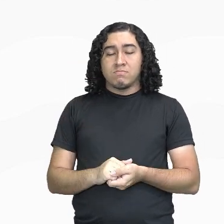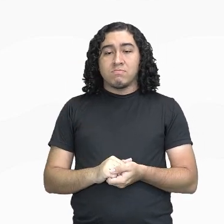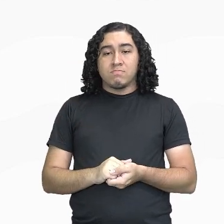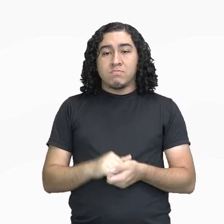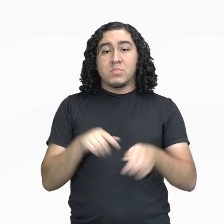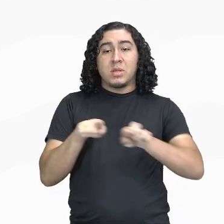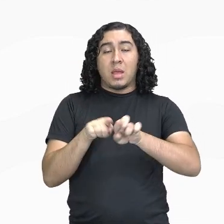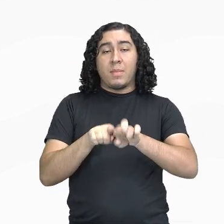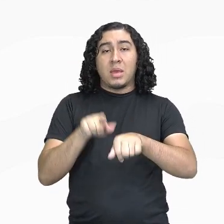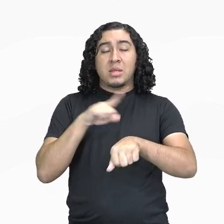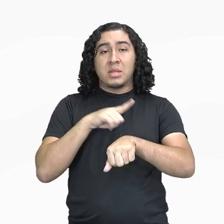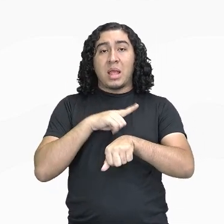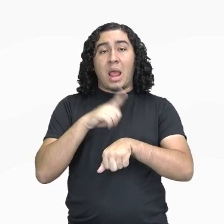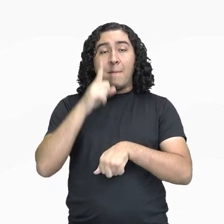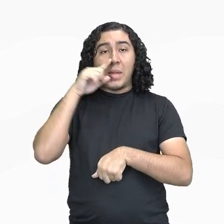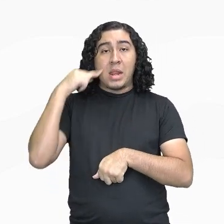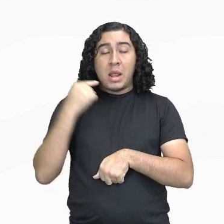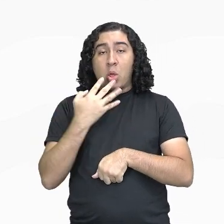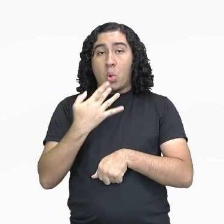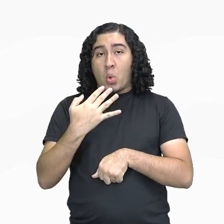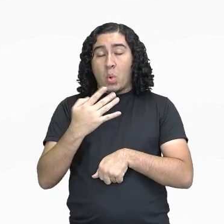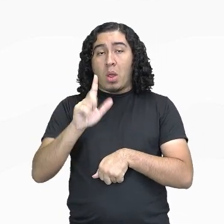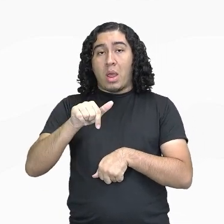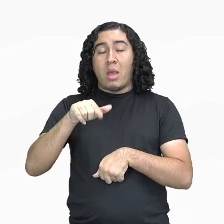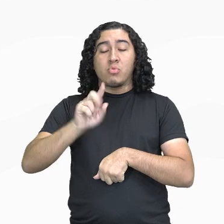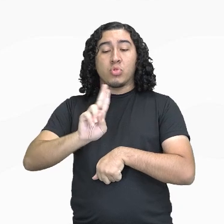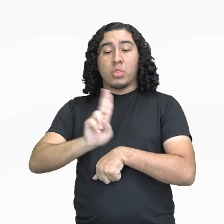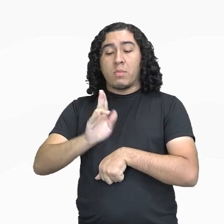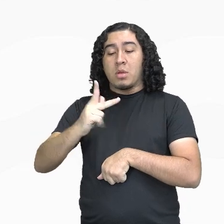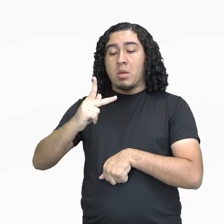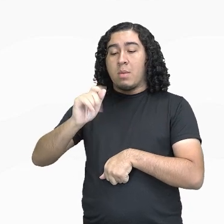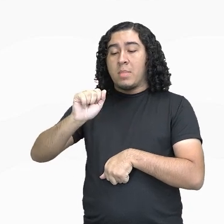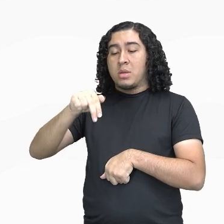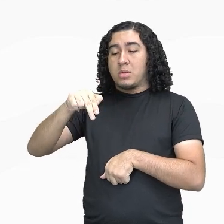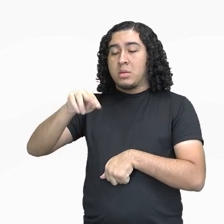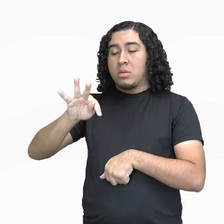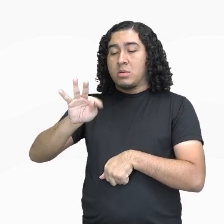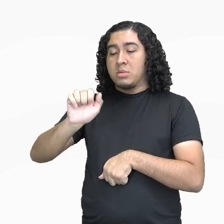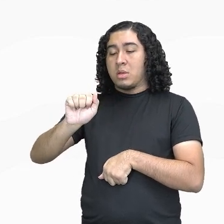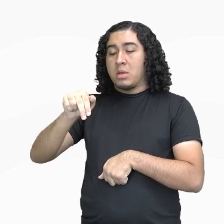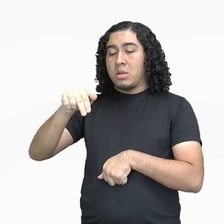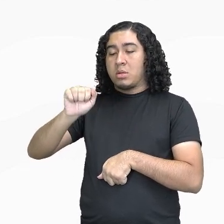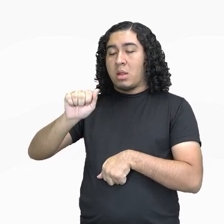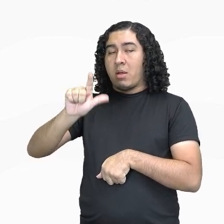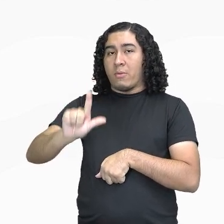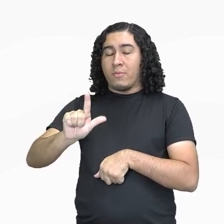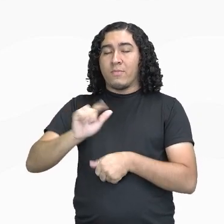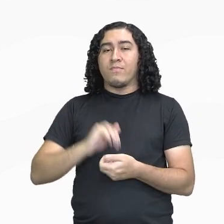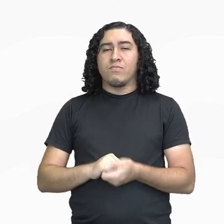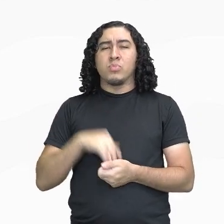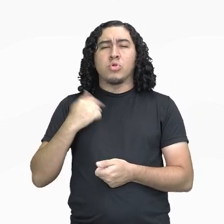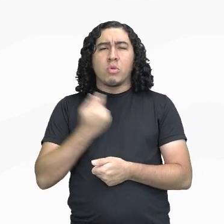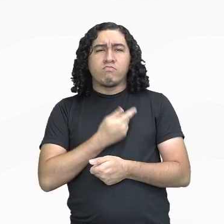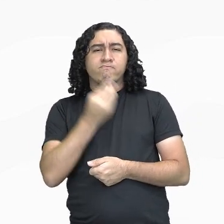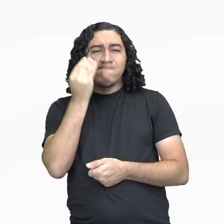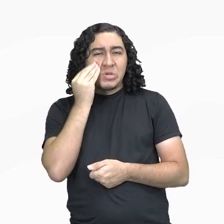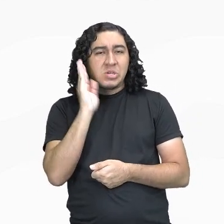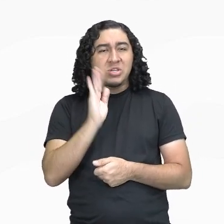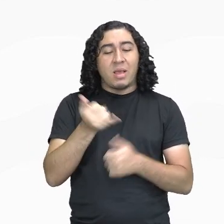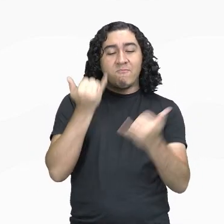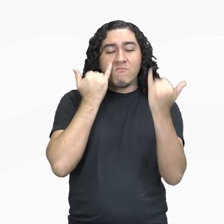E nós temos aí em amarelo o Pantanal, né, famoso. Então, alguns dados a gente já viu, né, o quantitativo,